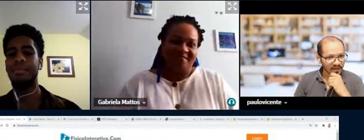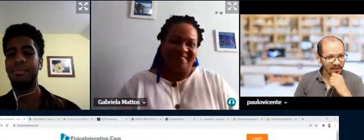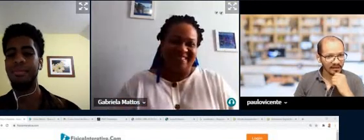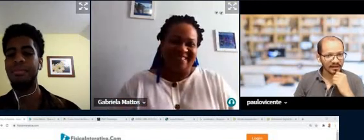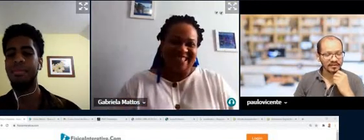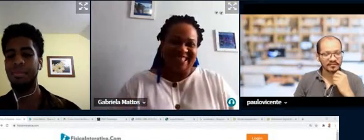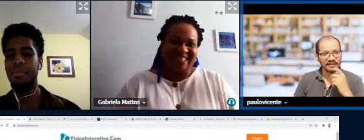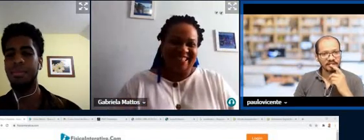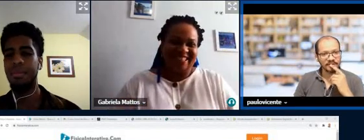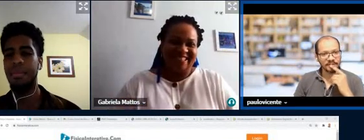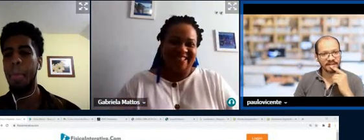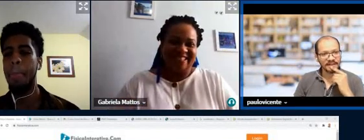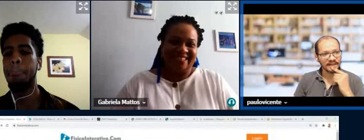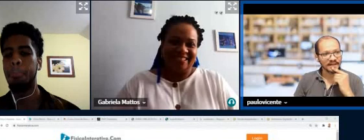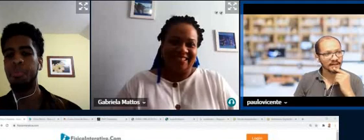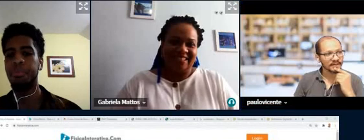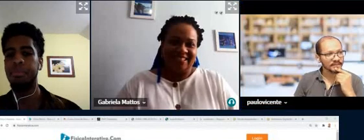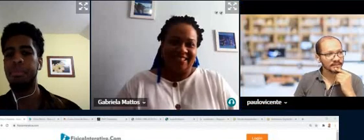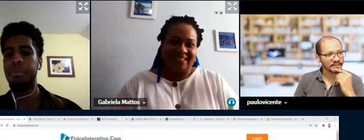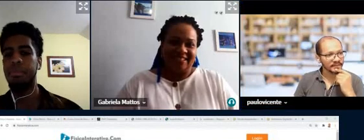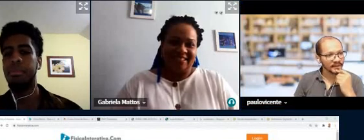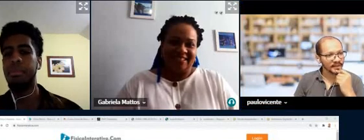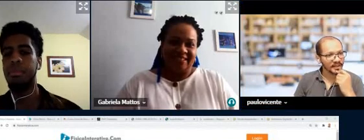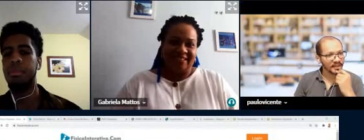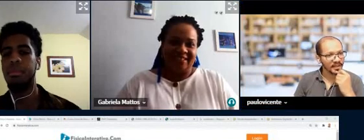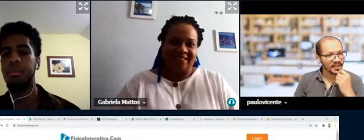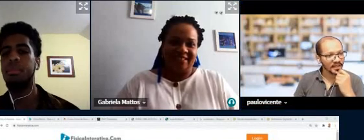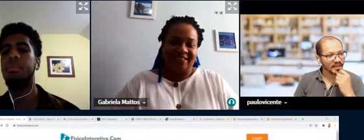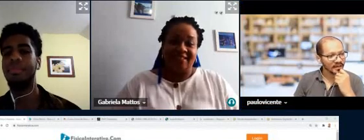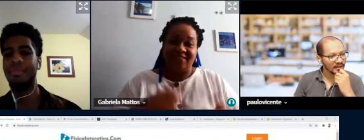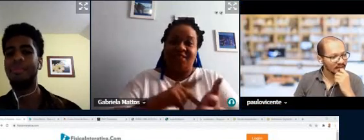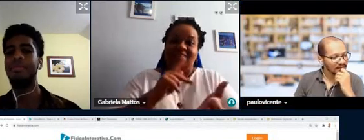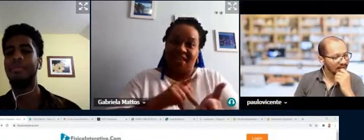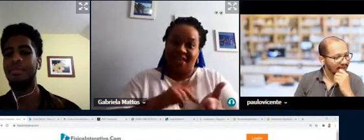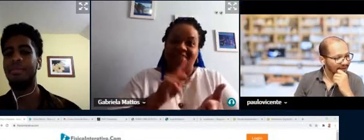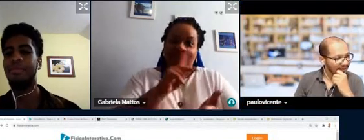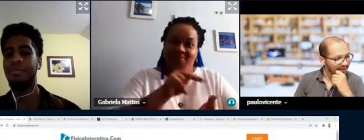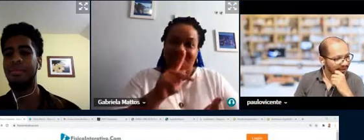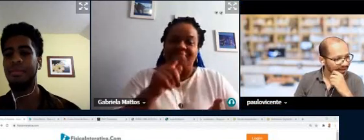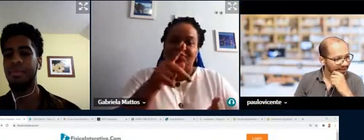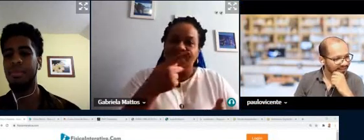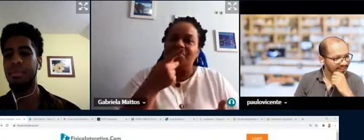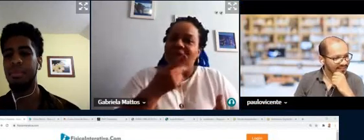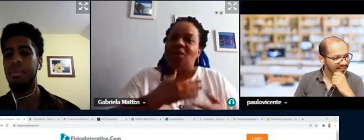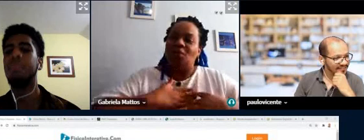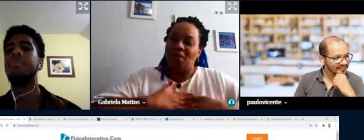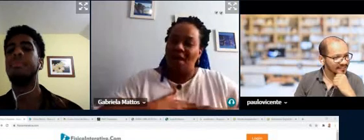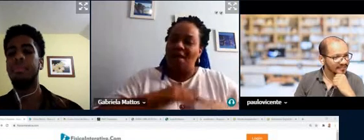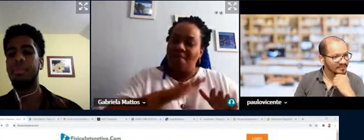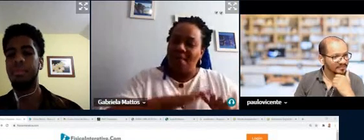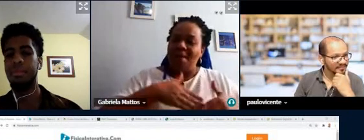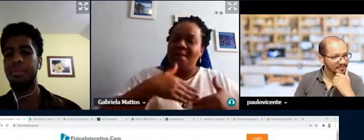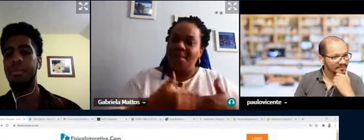parabéns. Valeu. Isso, professor. O senhor realmente falou que ia falar mais tranquilo